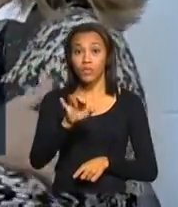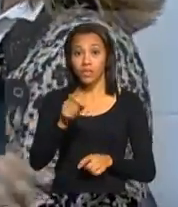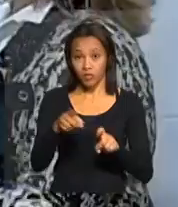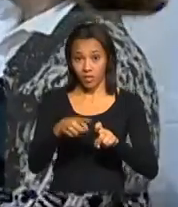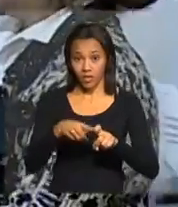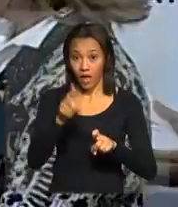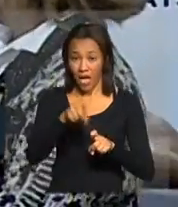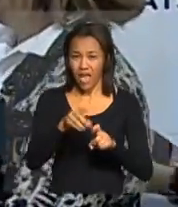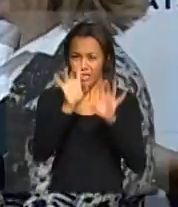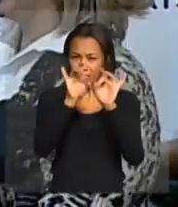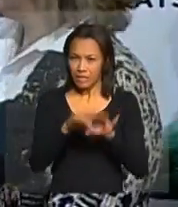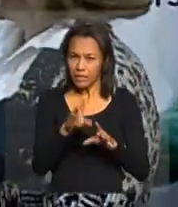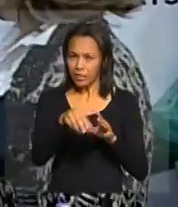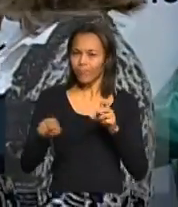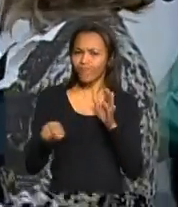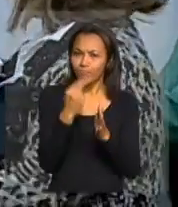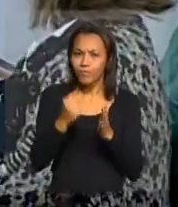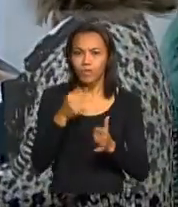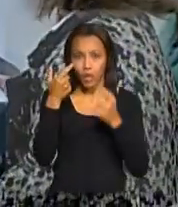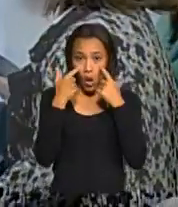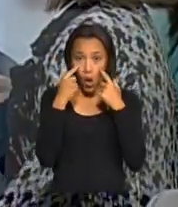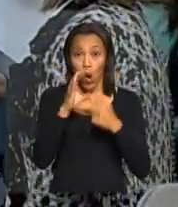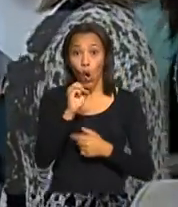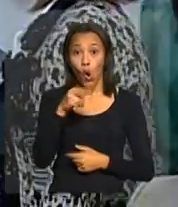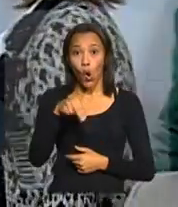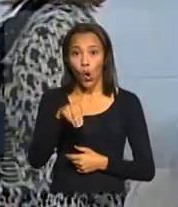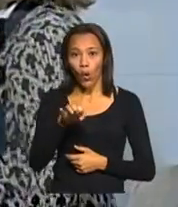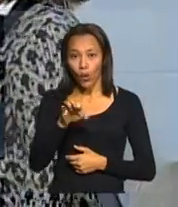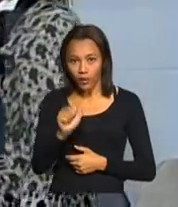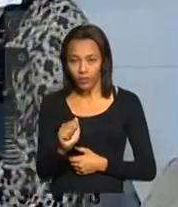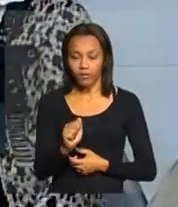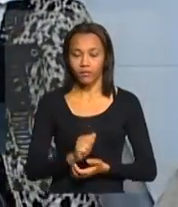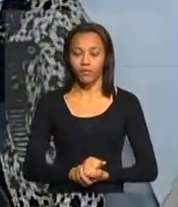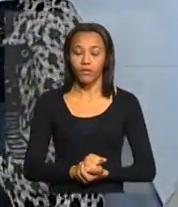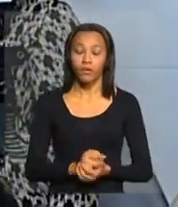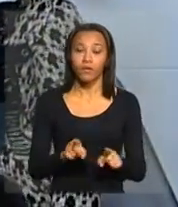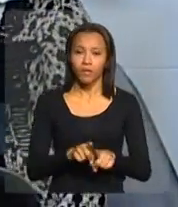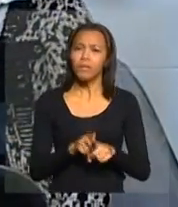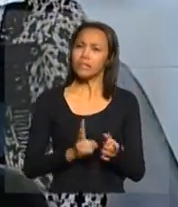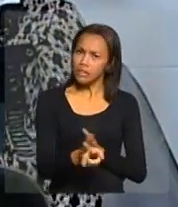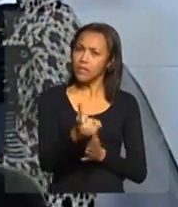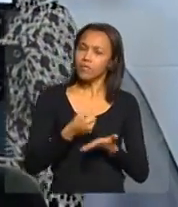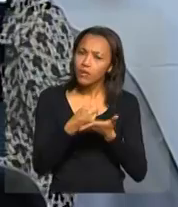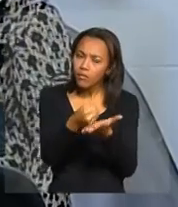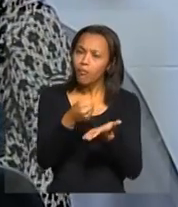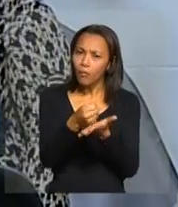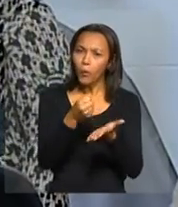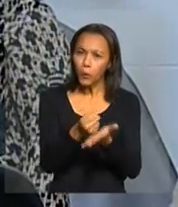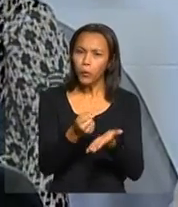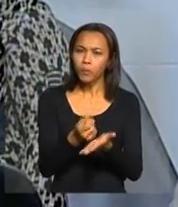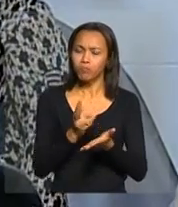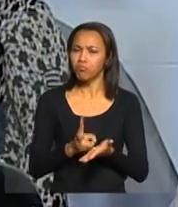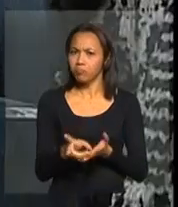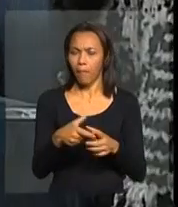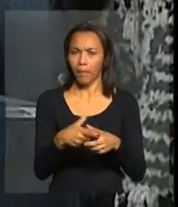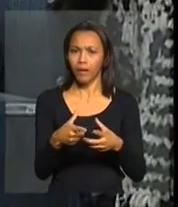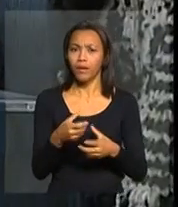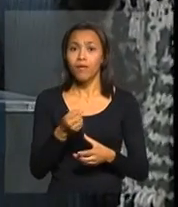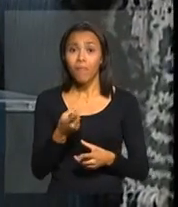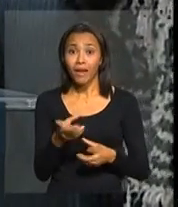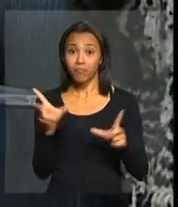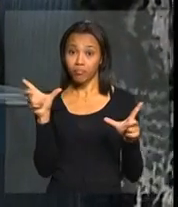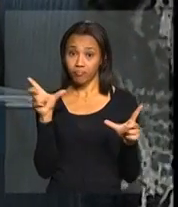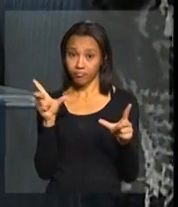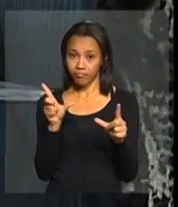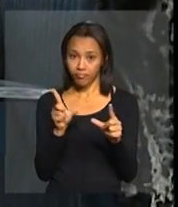especialista em transplante de córnea e cirurgia refrativa. Vem contribuindo de maneira significativa para zerar